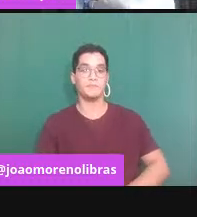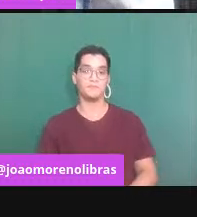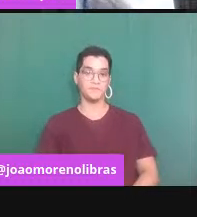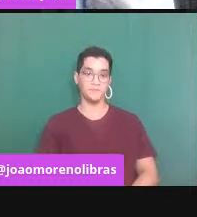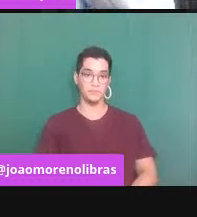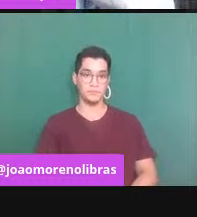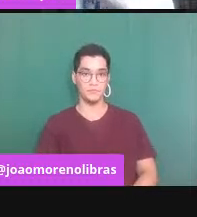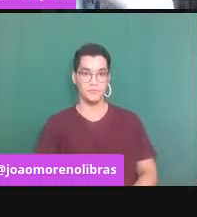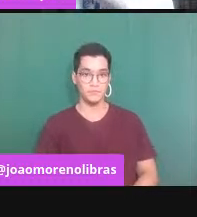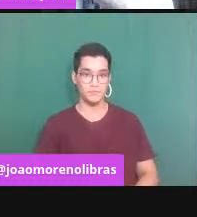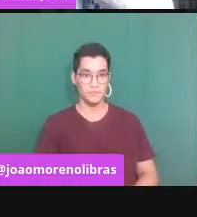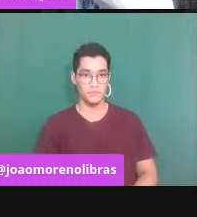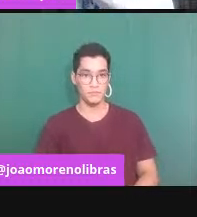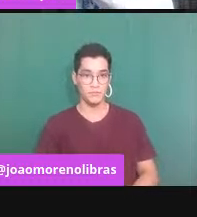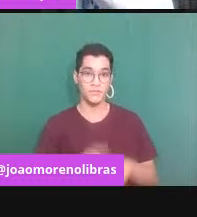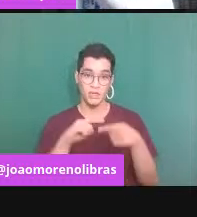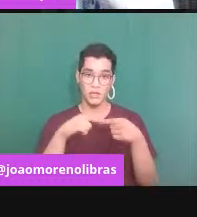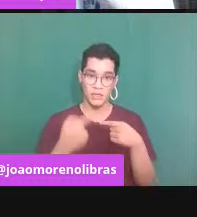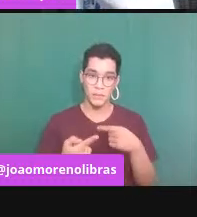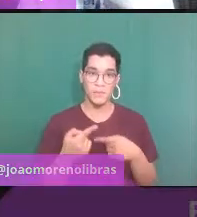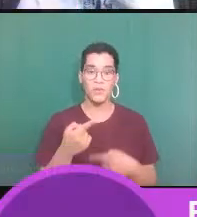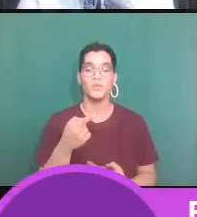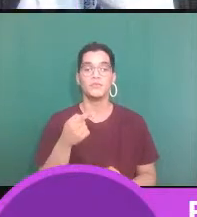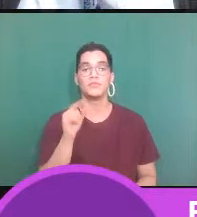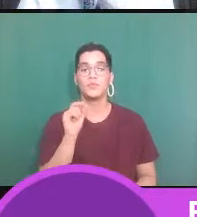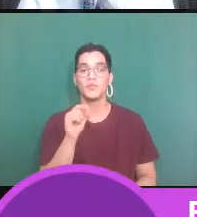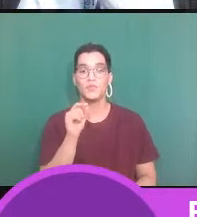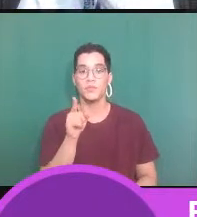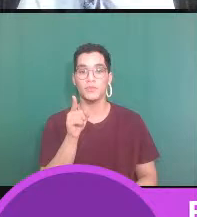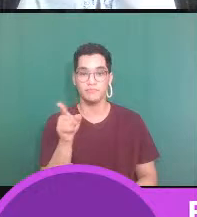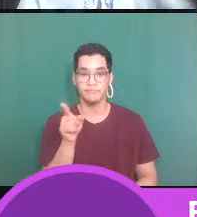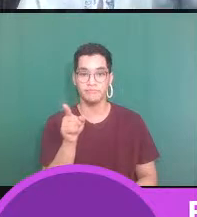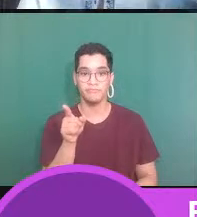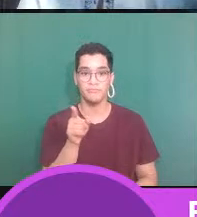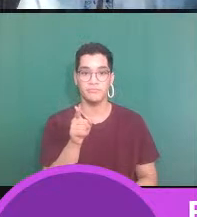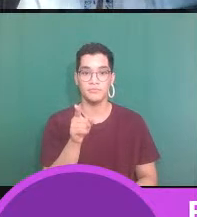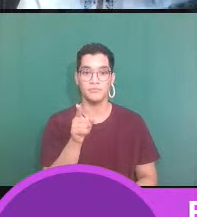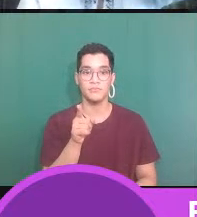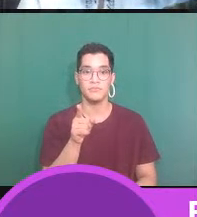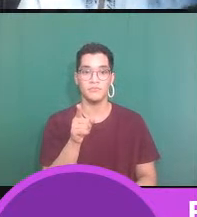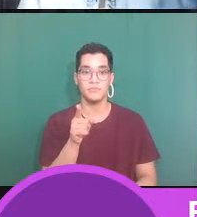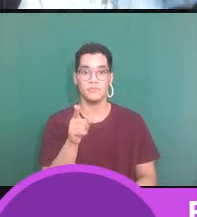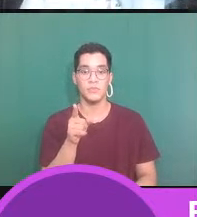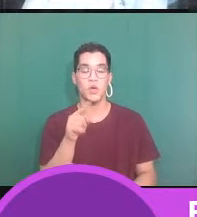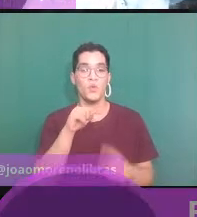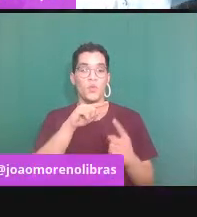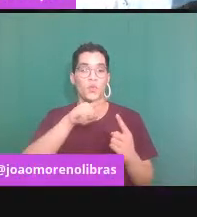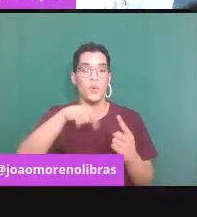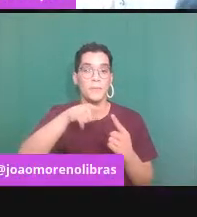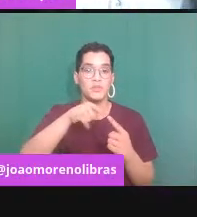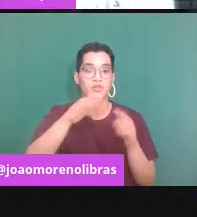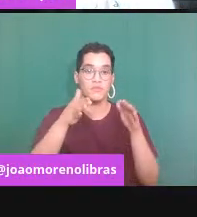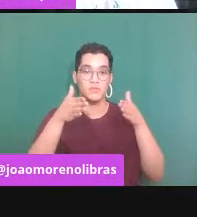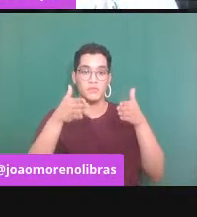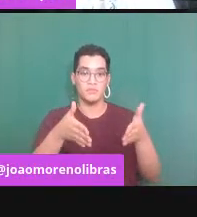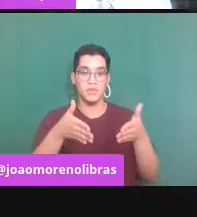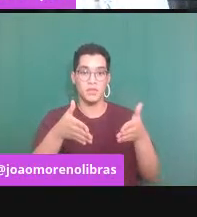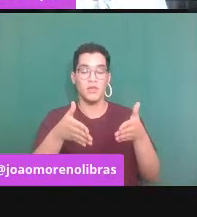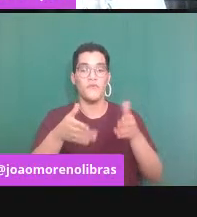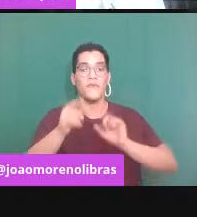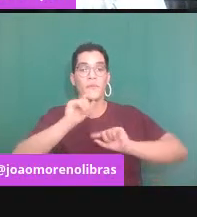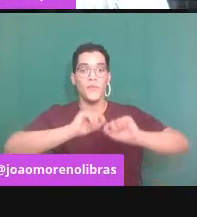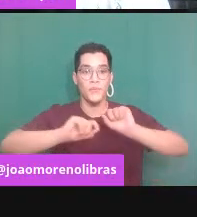vista, né? Depois ela tinha, no 55, vocês podem ver os objetivos específicos, que eu sempre